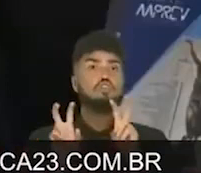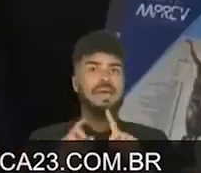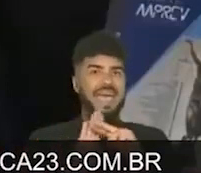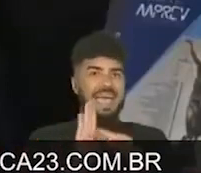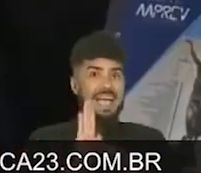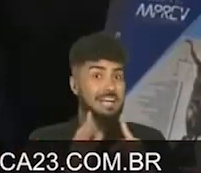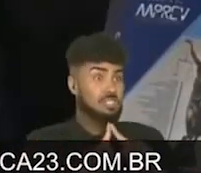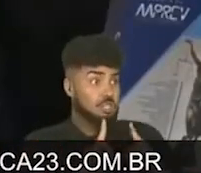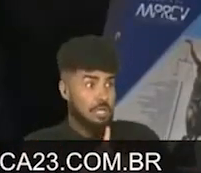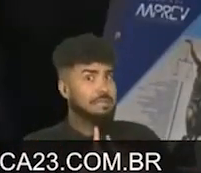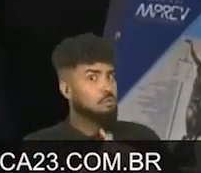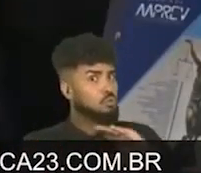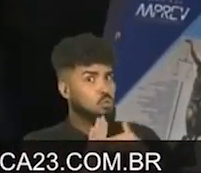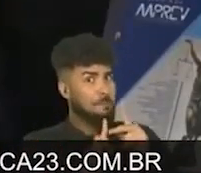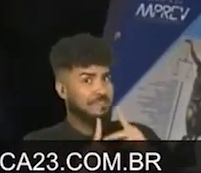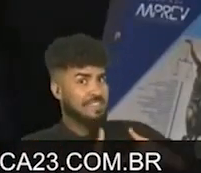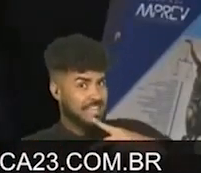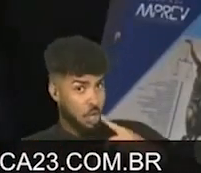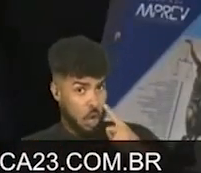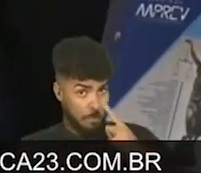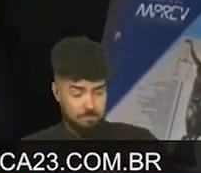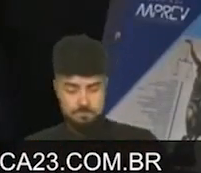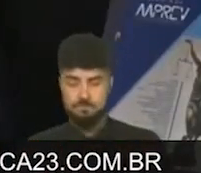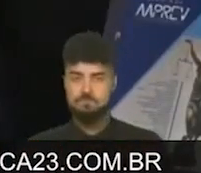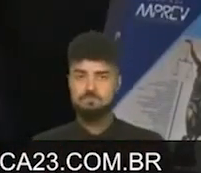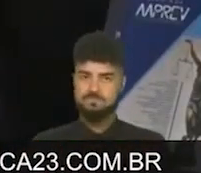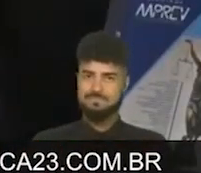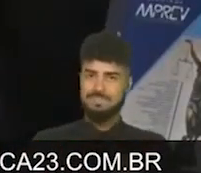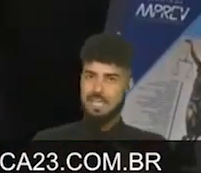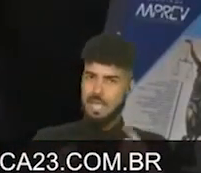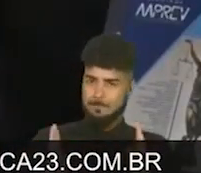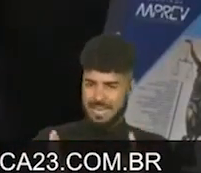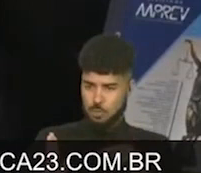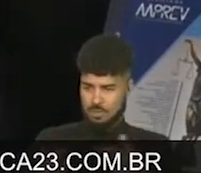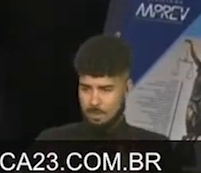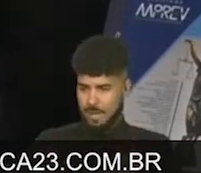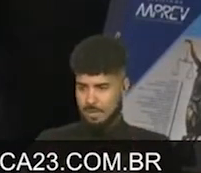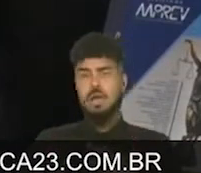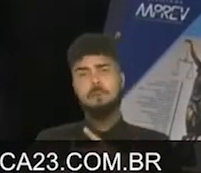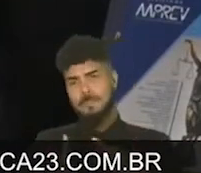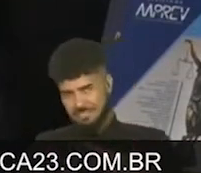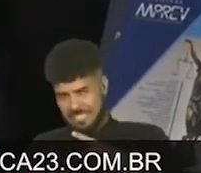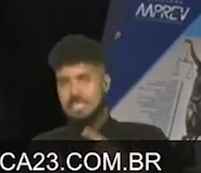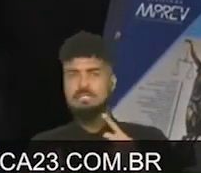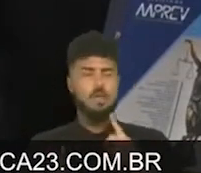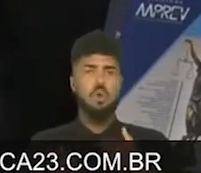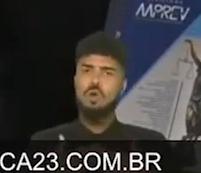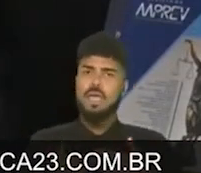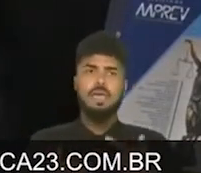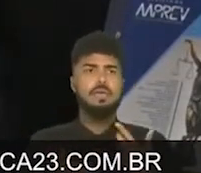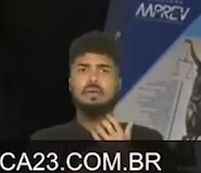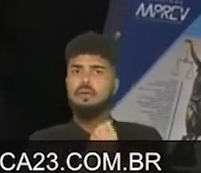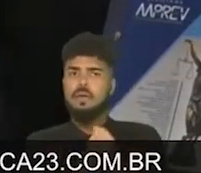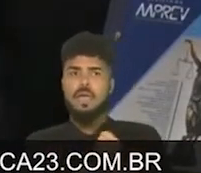Na área previdenciária, esse período conta para todos os efeitos, para qualquer tipo